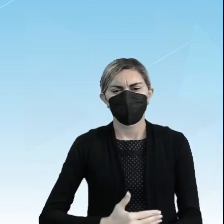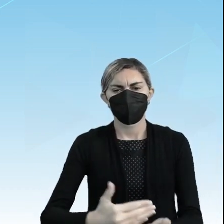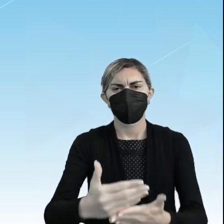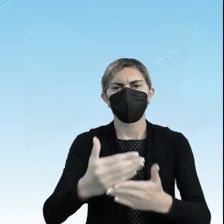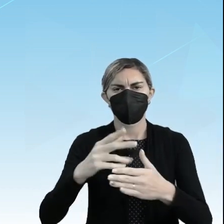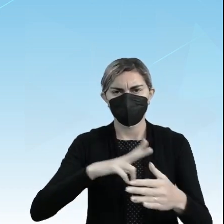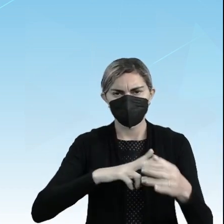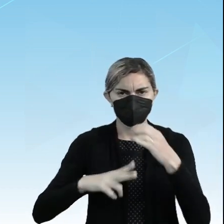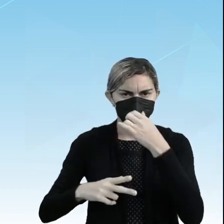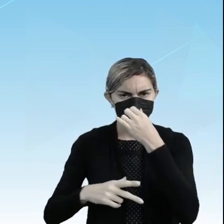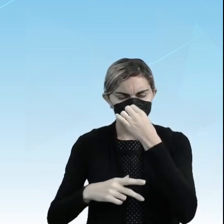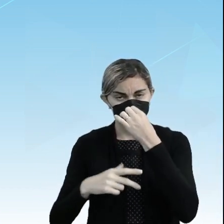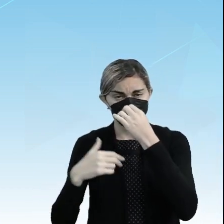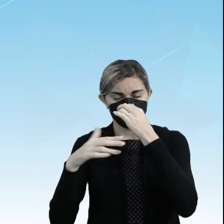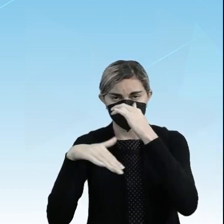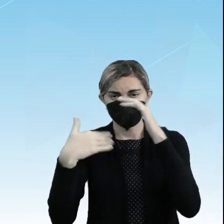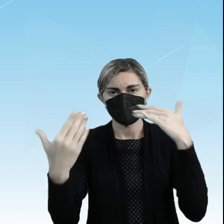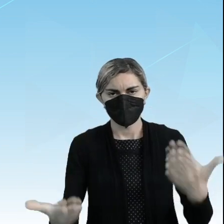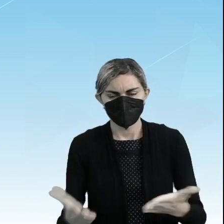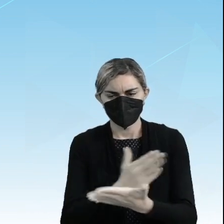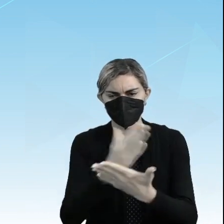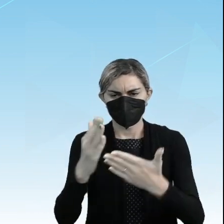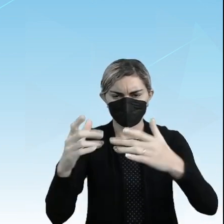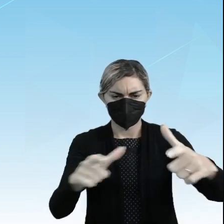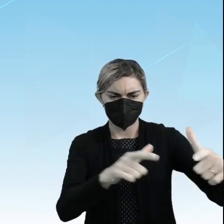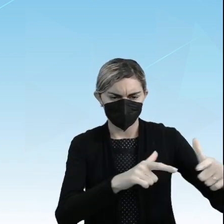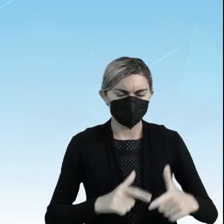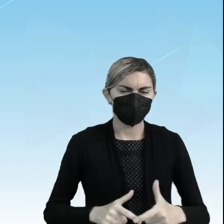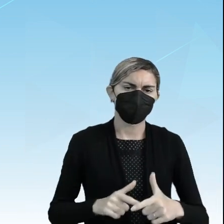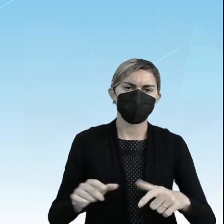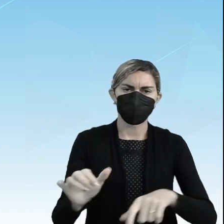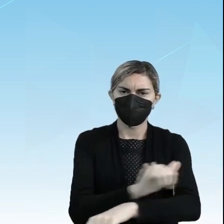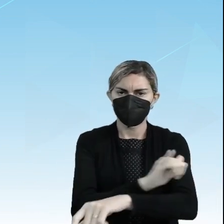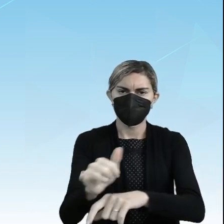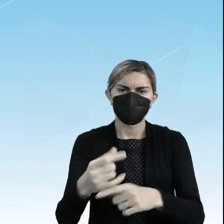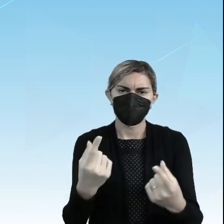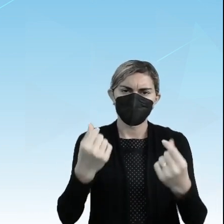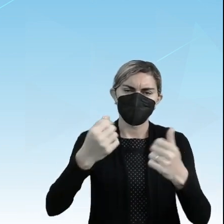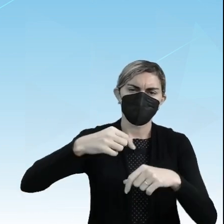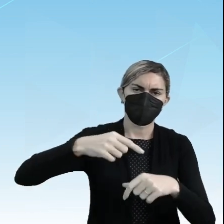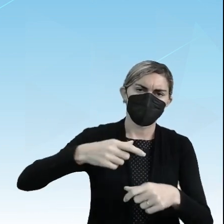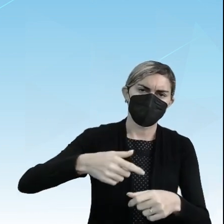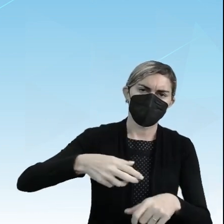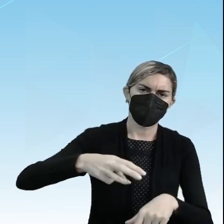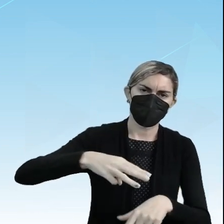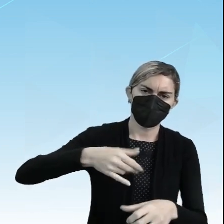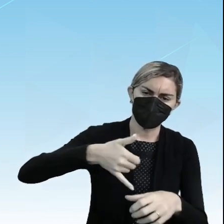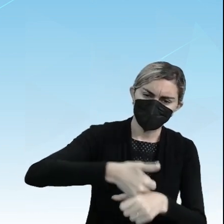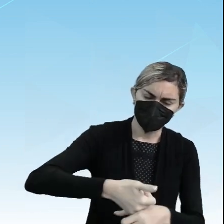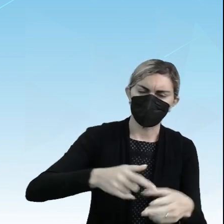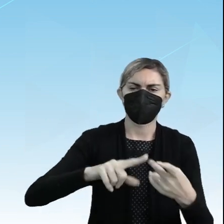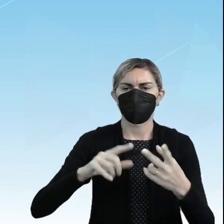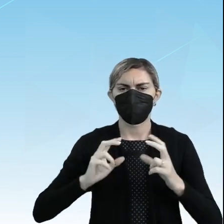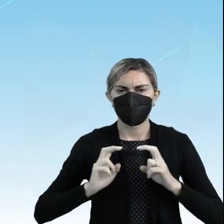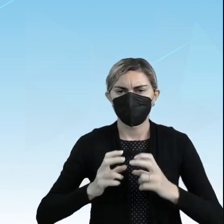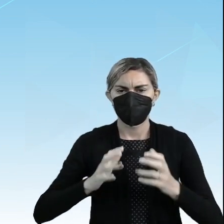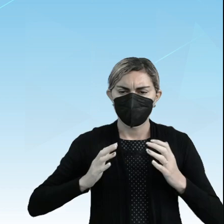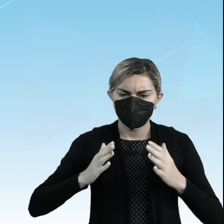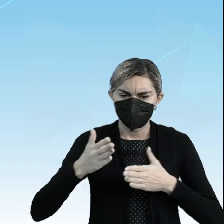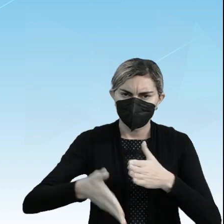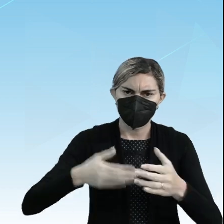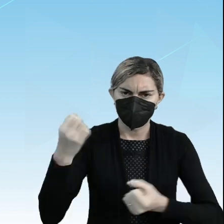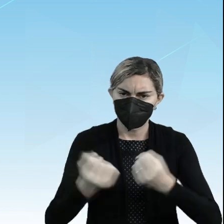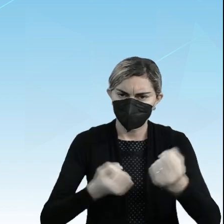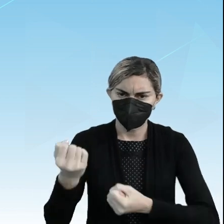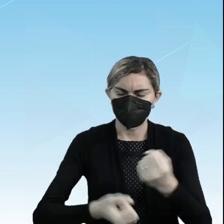iniciativa privada. Então, alguns setores estratégicos, como a mineração, os transportes, as telecomunicações